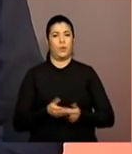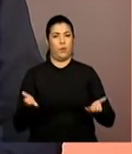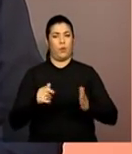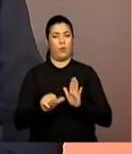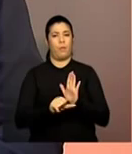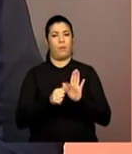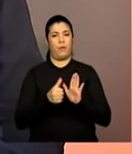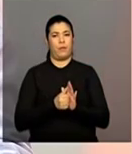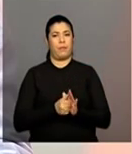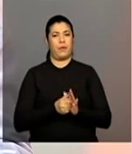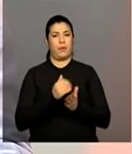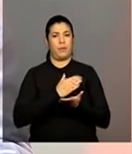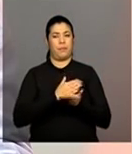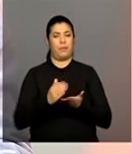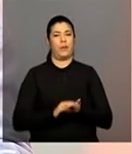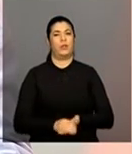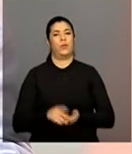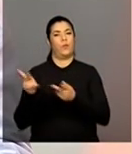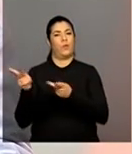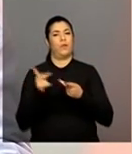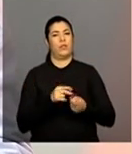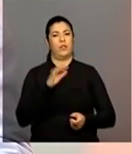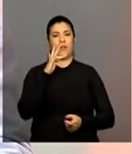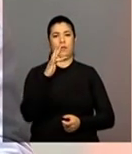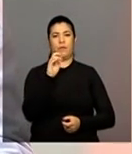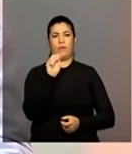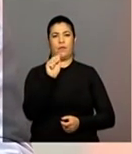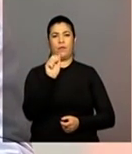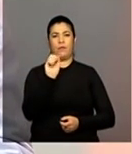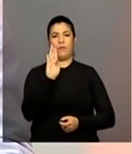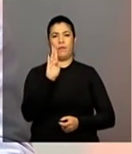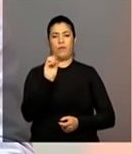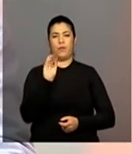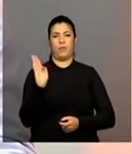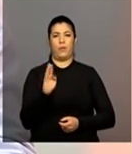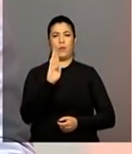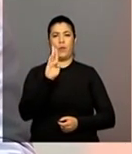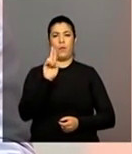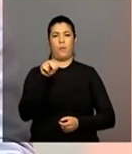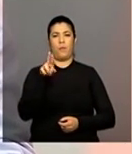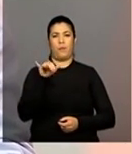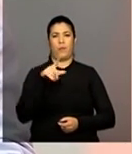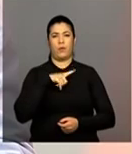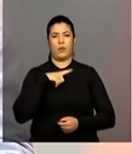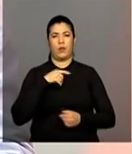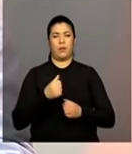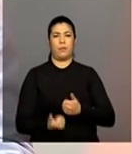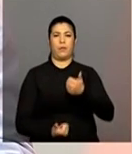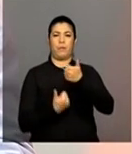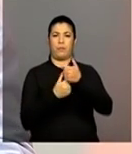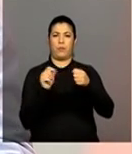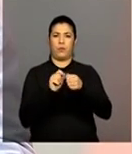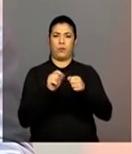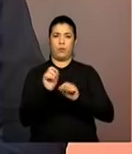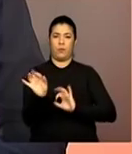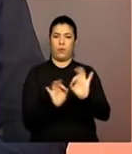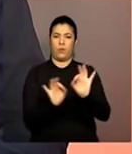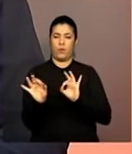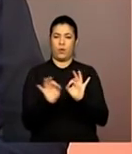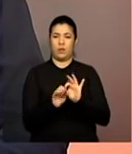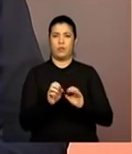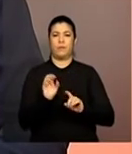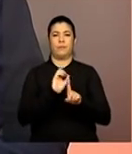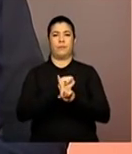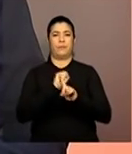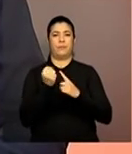primeiro bloco é Fábio moassab Bruni Coordenador Geral de apoio a execução de projetos e serviços do